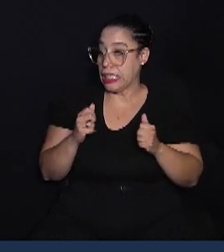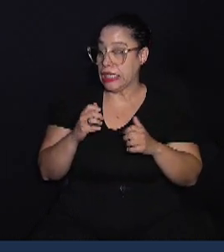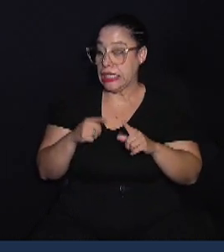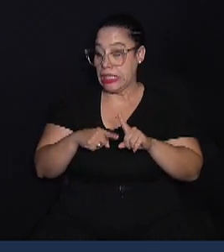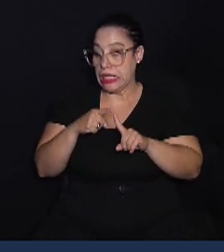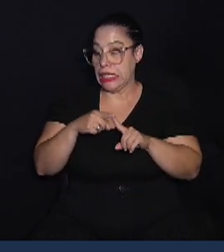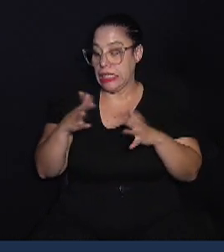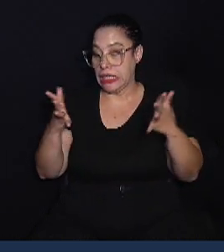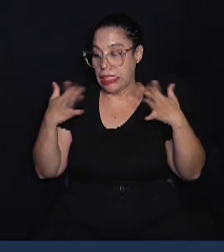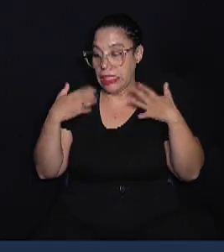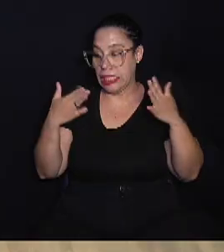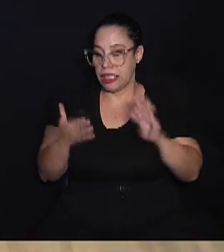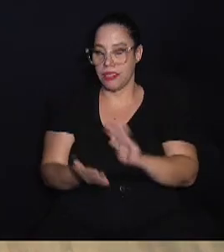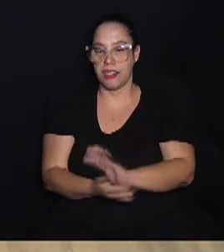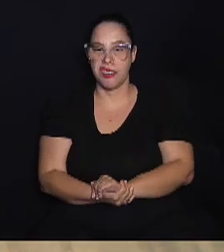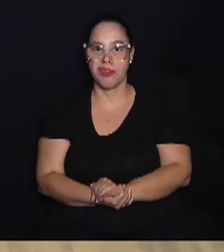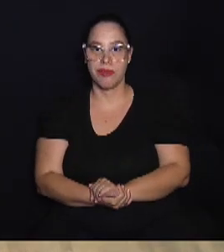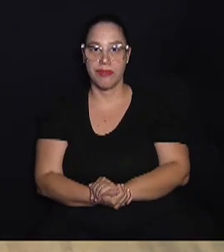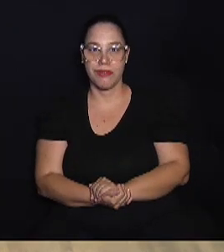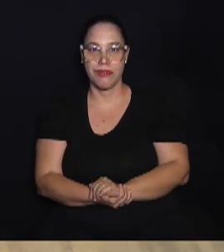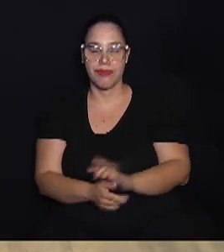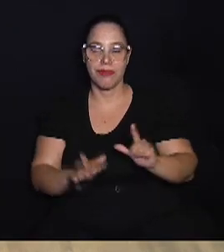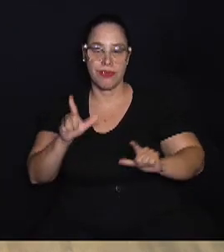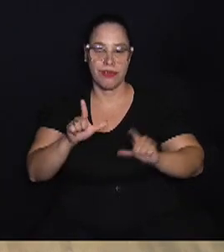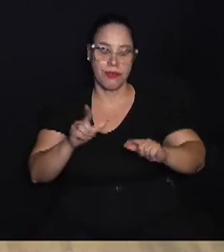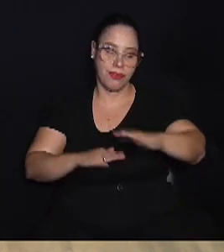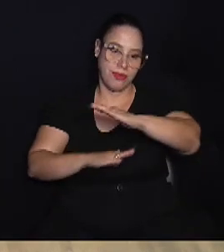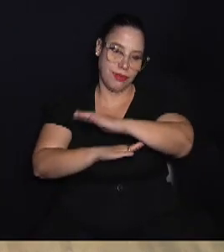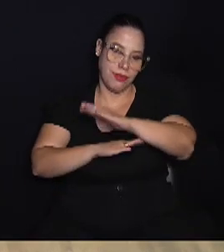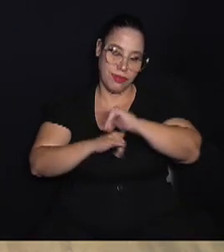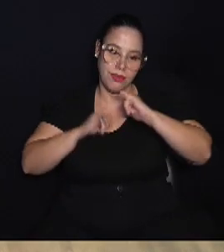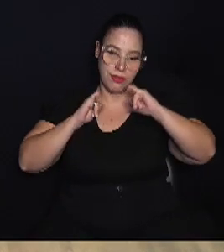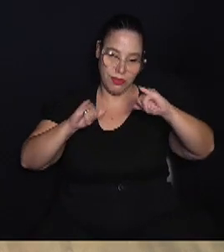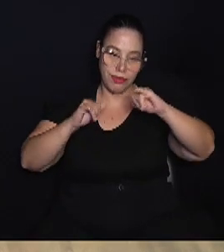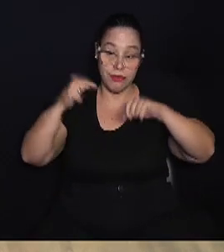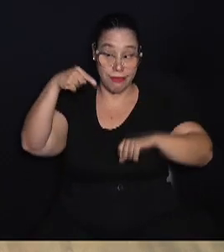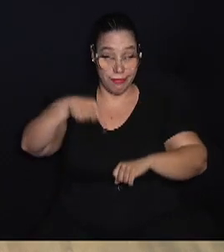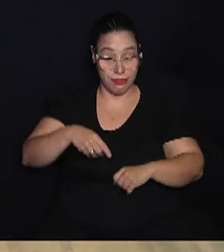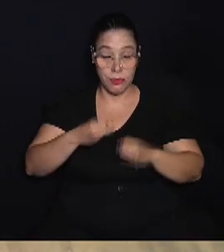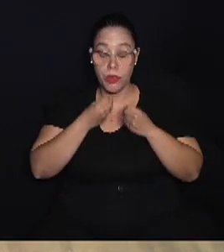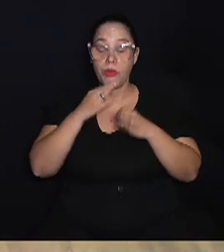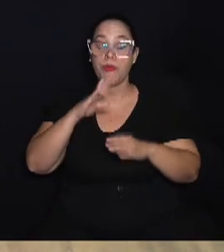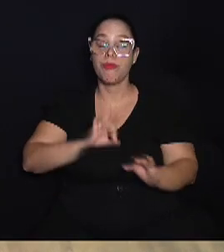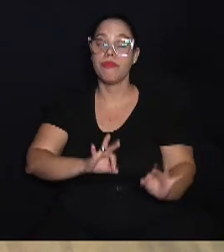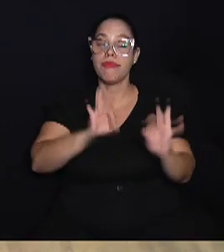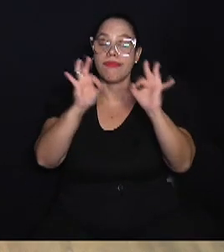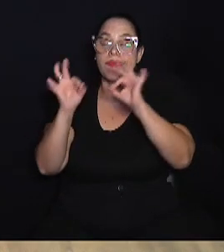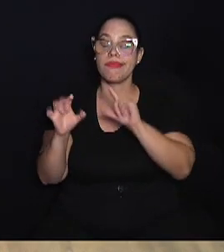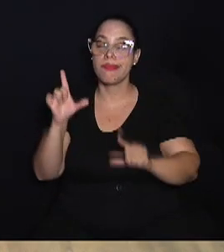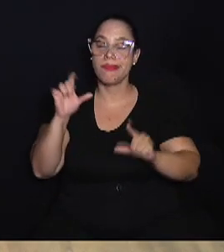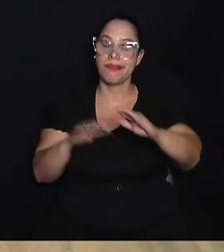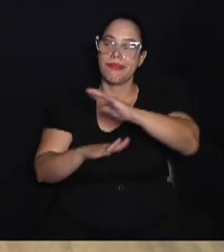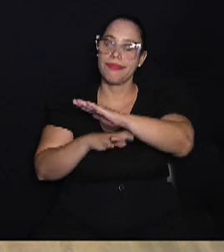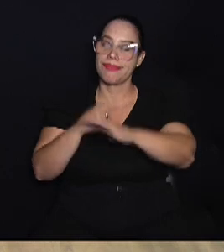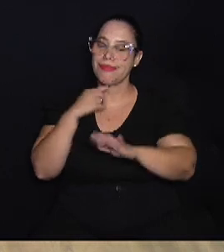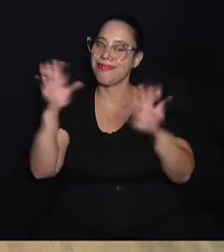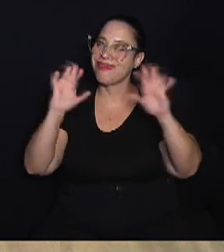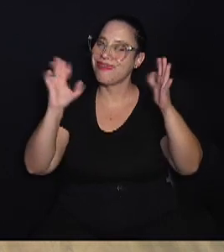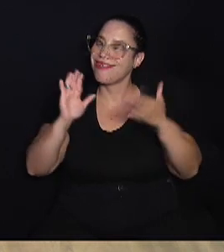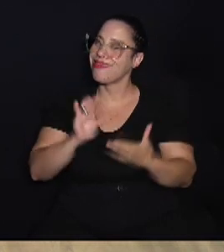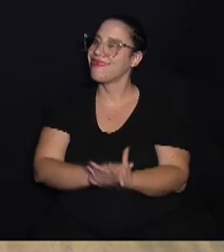esquentada. E o Câmara Notícia fica por aqui. Uma boa tarde, continue na programação da TV Câmara Campinas.